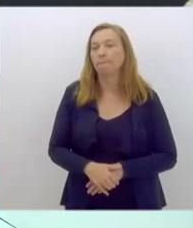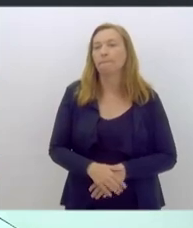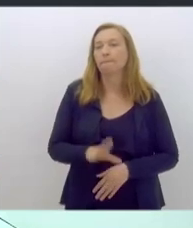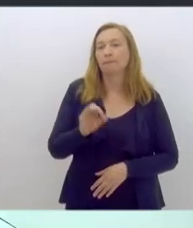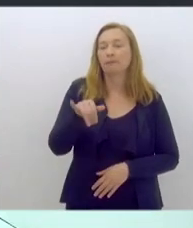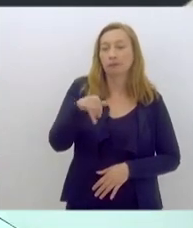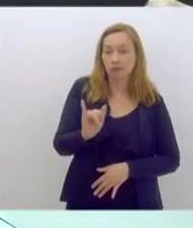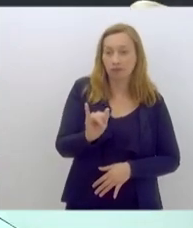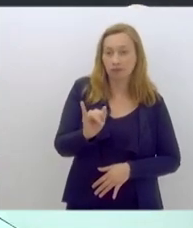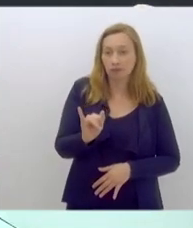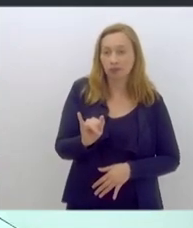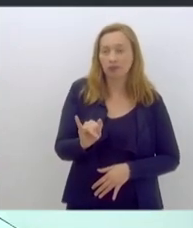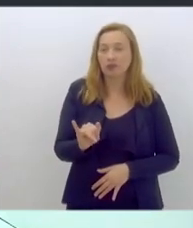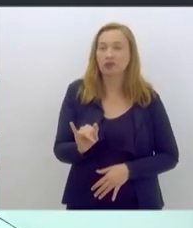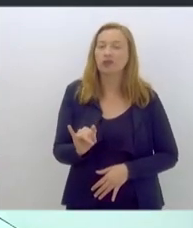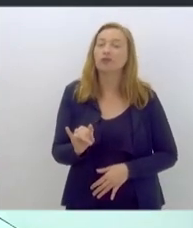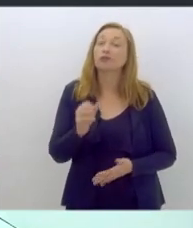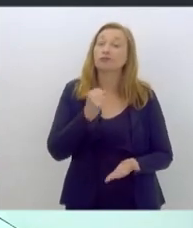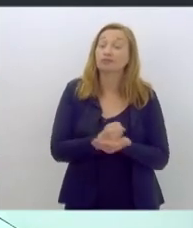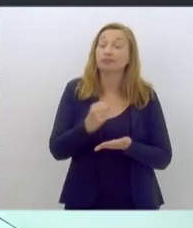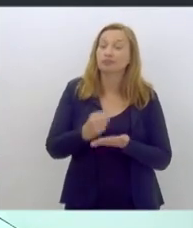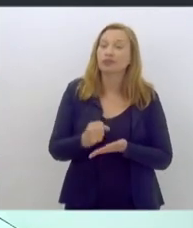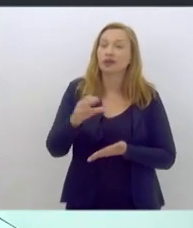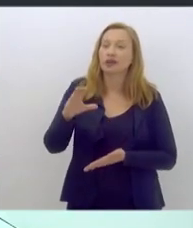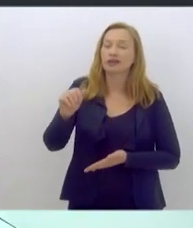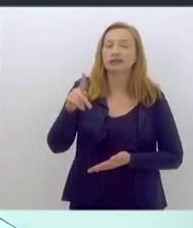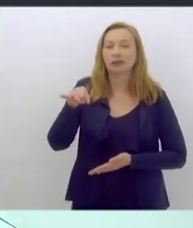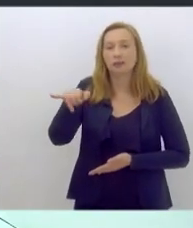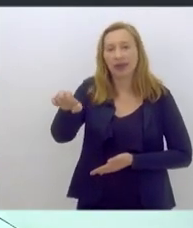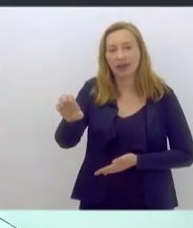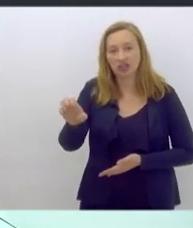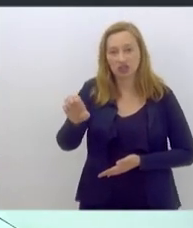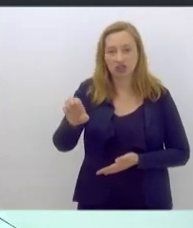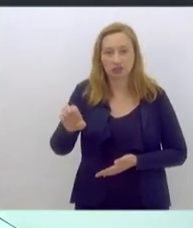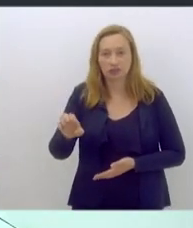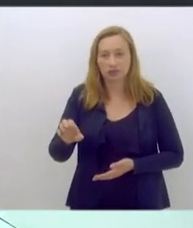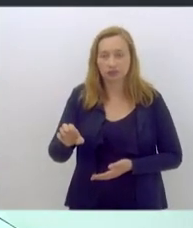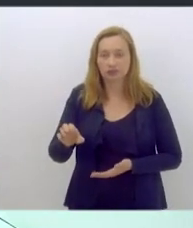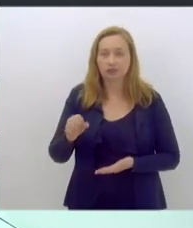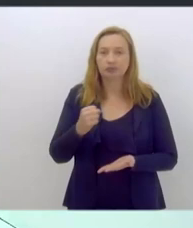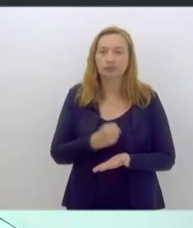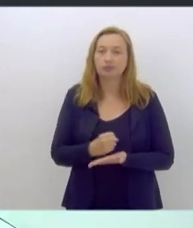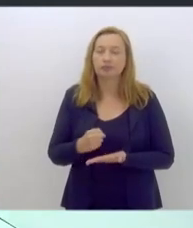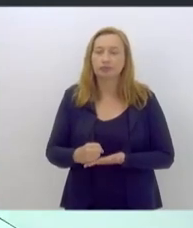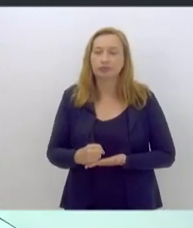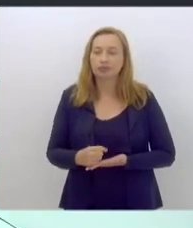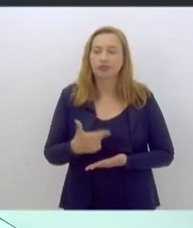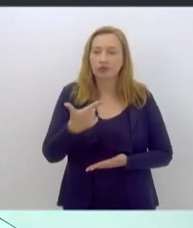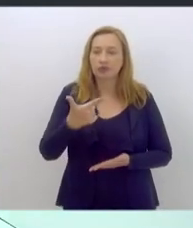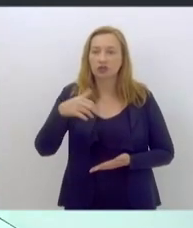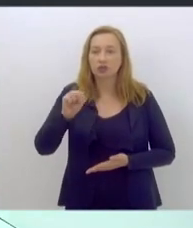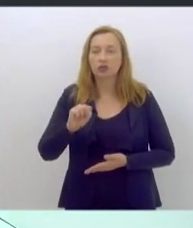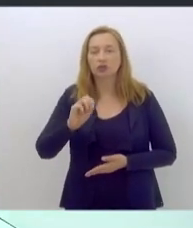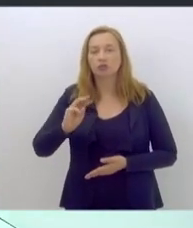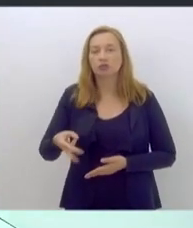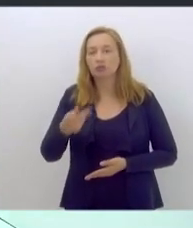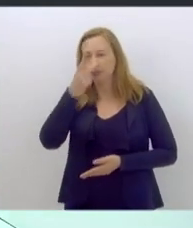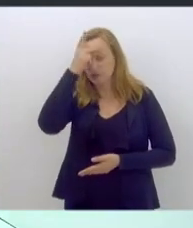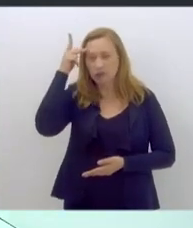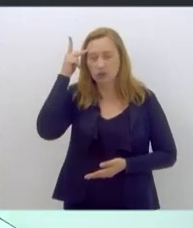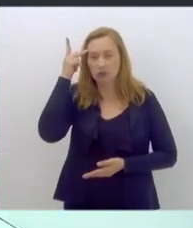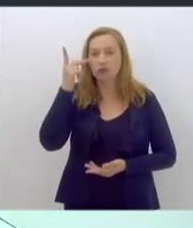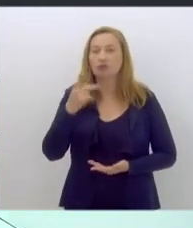acodin que tem contratar a ser perde que tem que contratar 28 mil pessoas